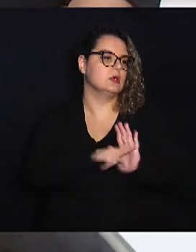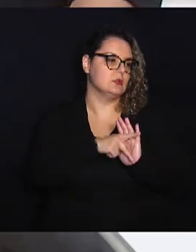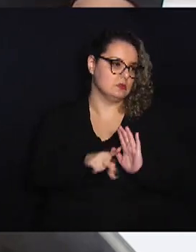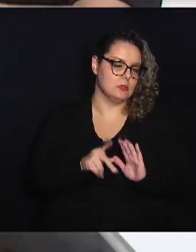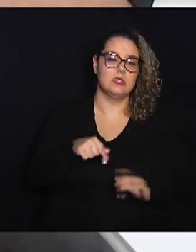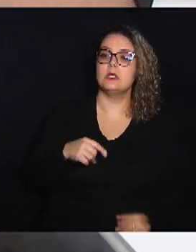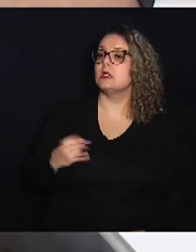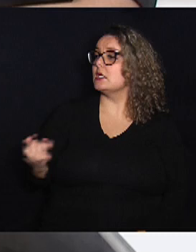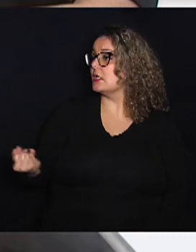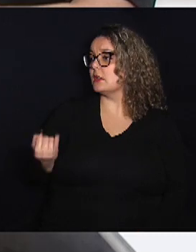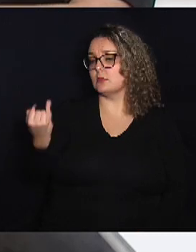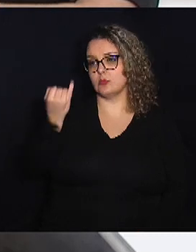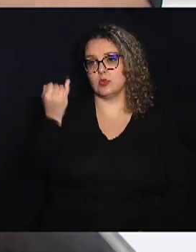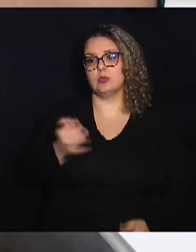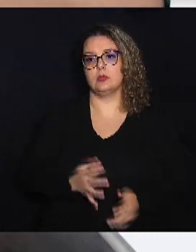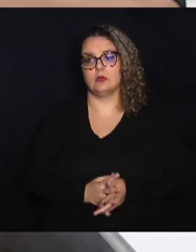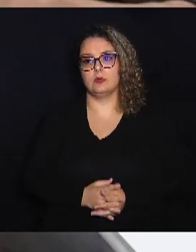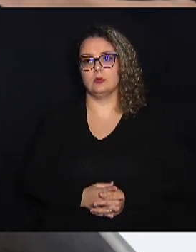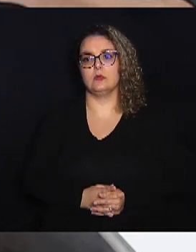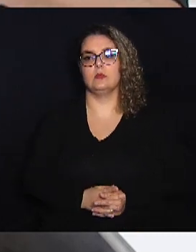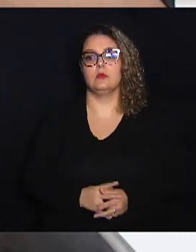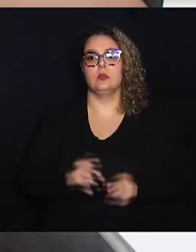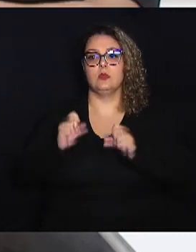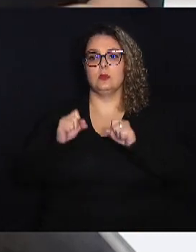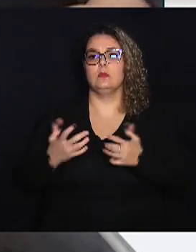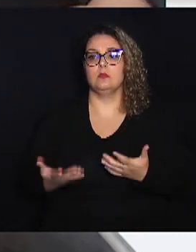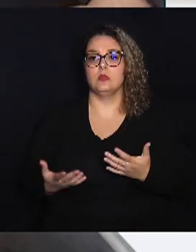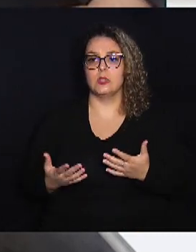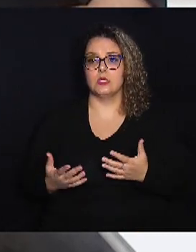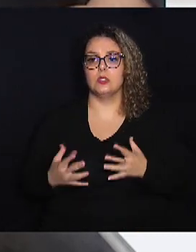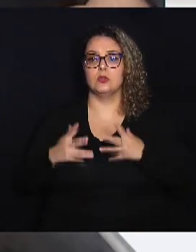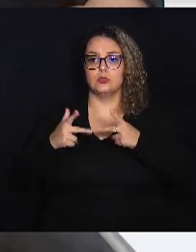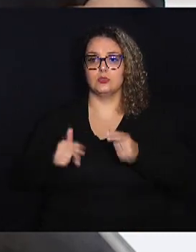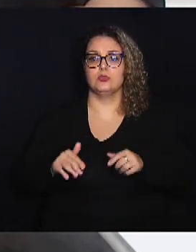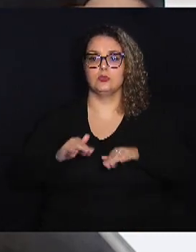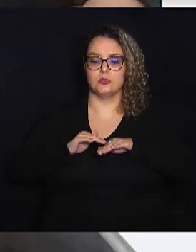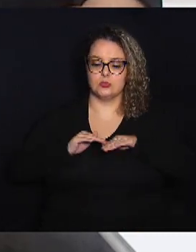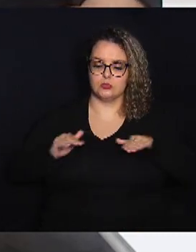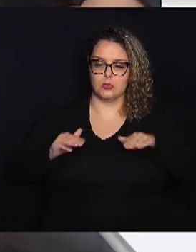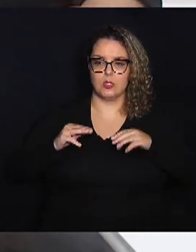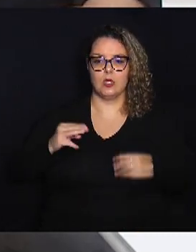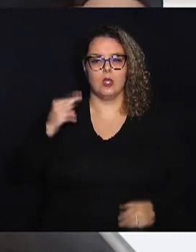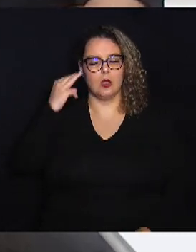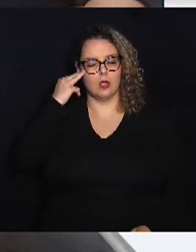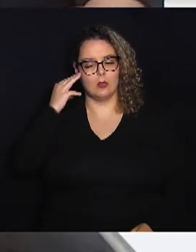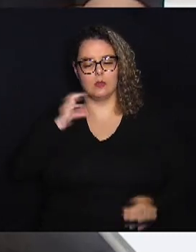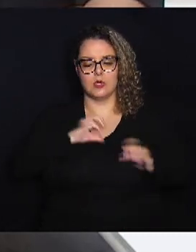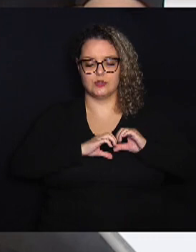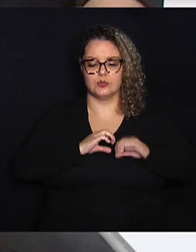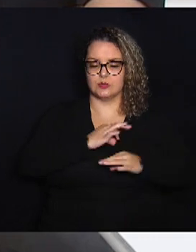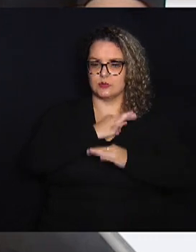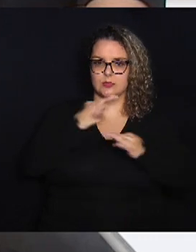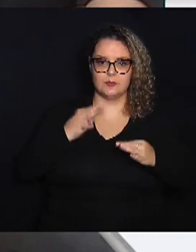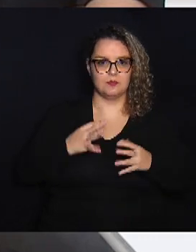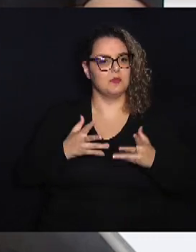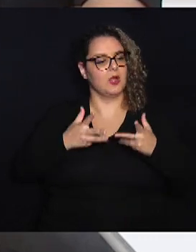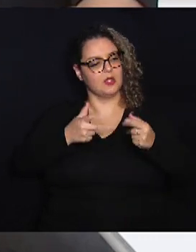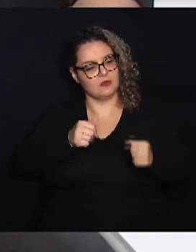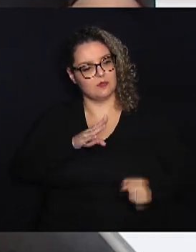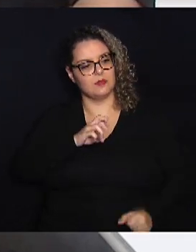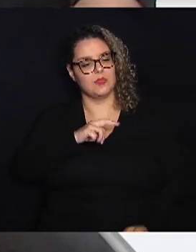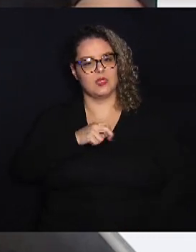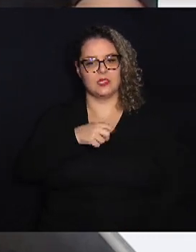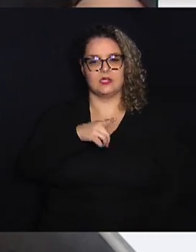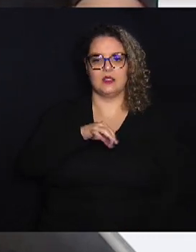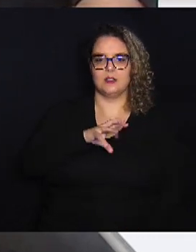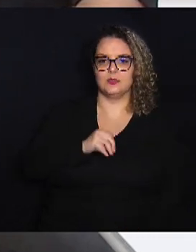É fundamental para poder deixar ali a mente e o coração em equilíbrio. Boa, sensacional, Bernardo.